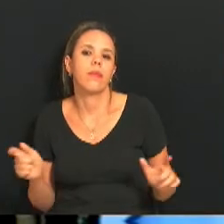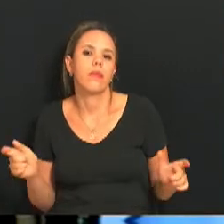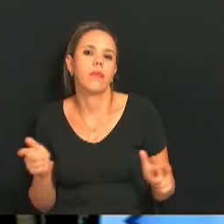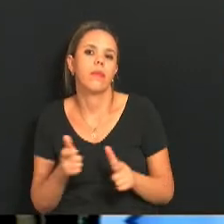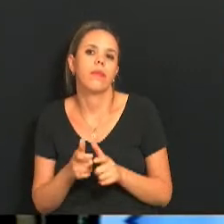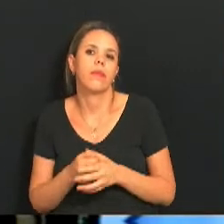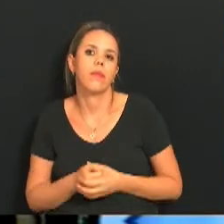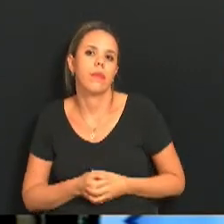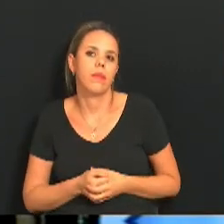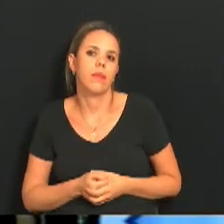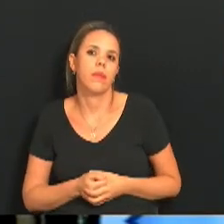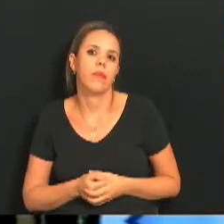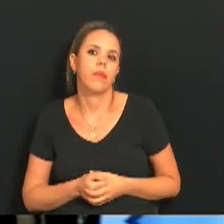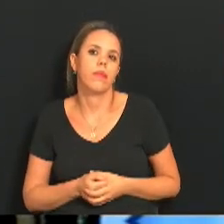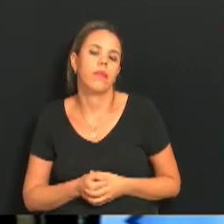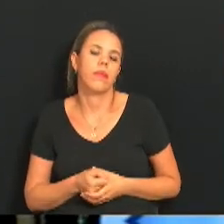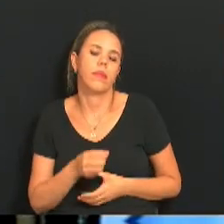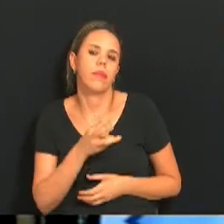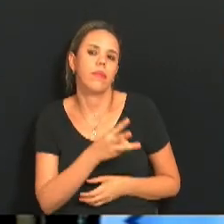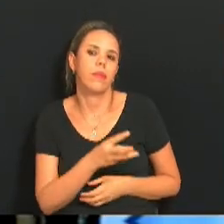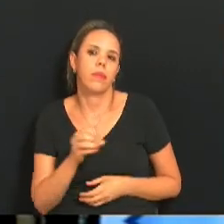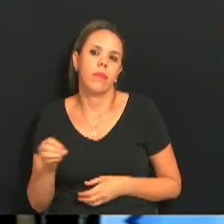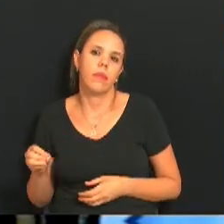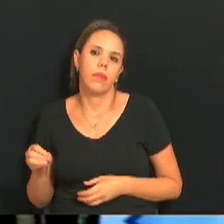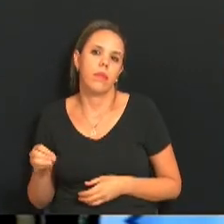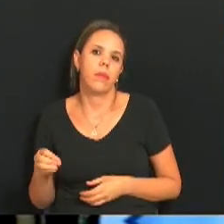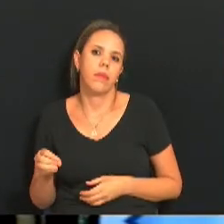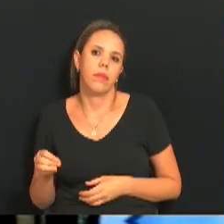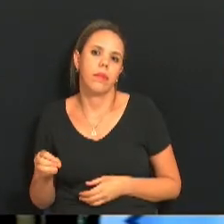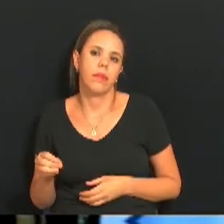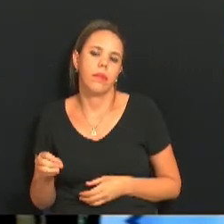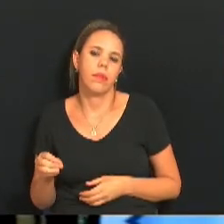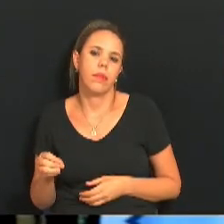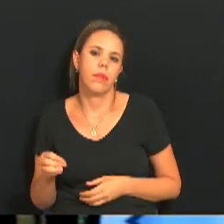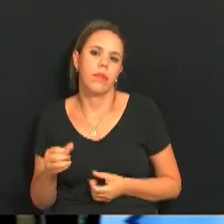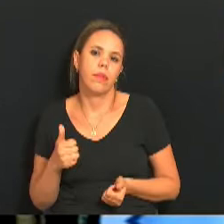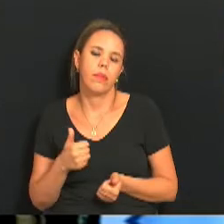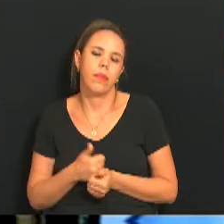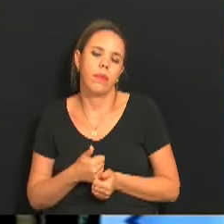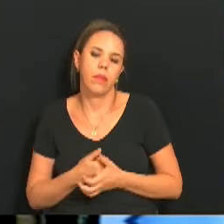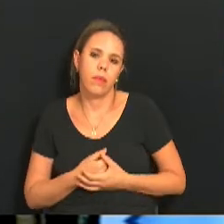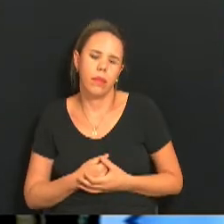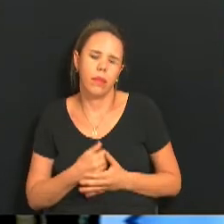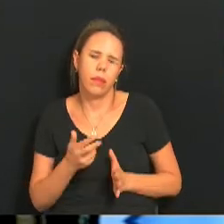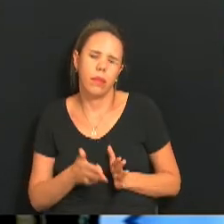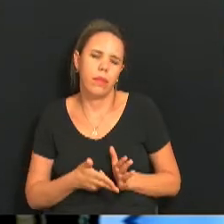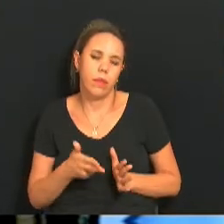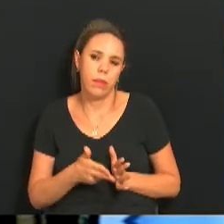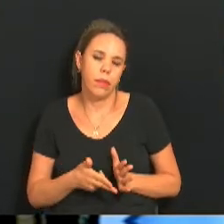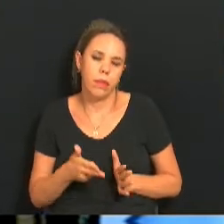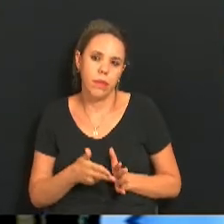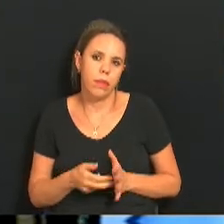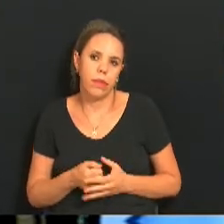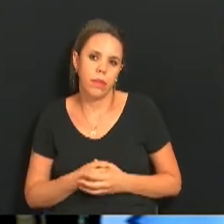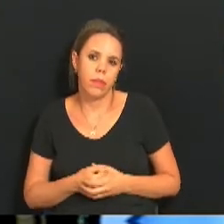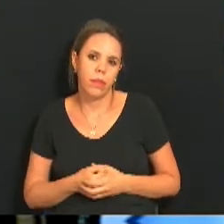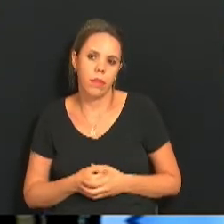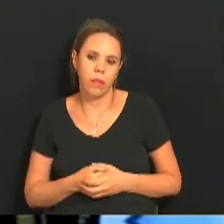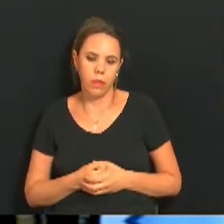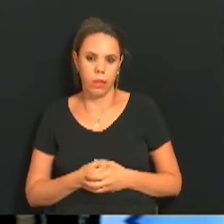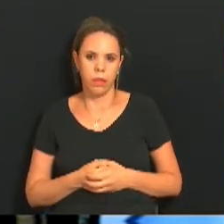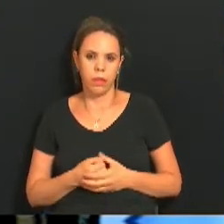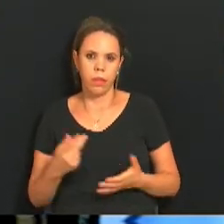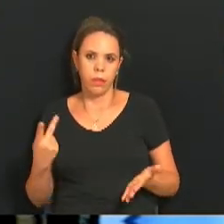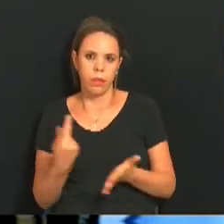arquivo para de 300 metros praia envoltório adjacente ao Complexo se bobear mas ela contém aqui com o erro